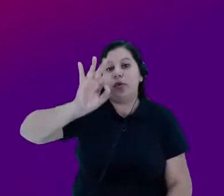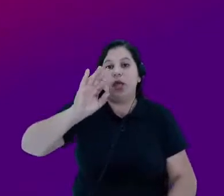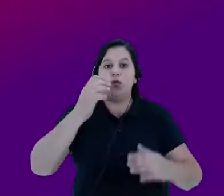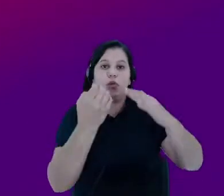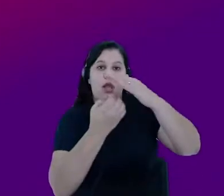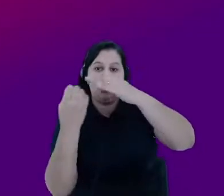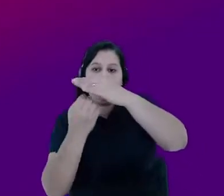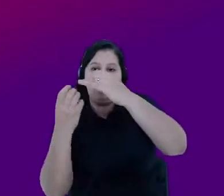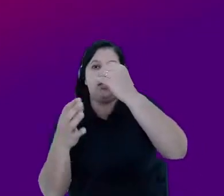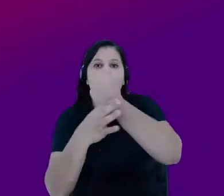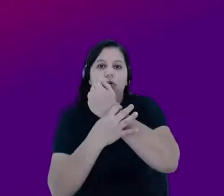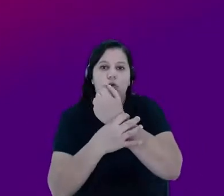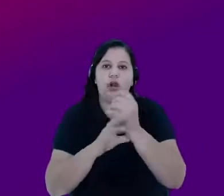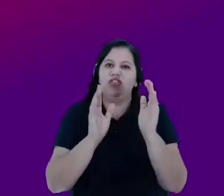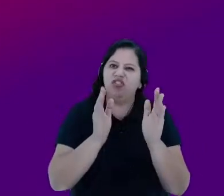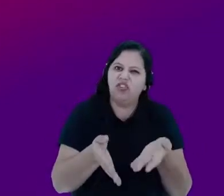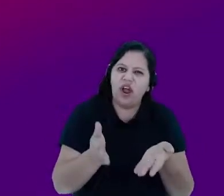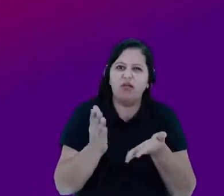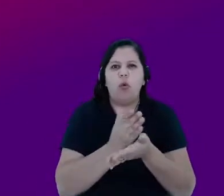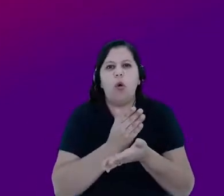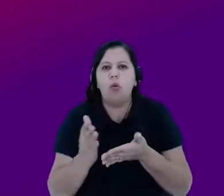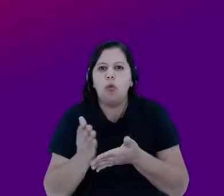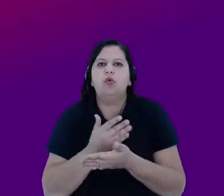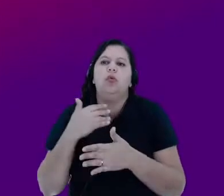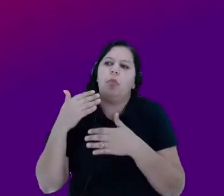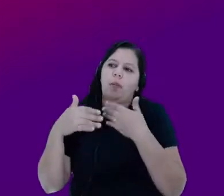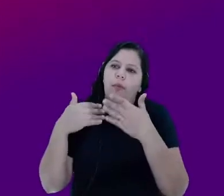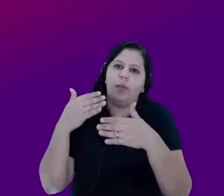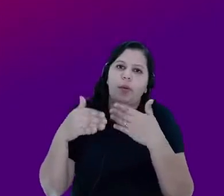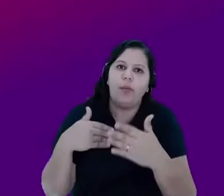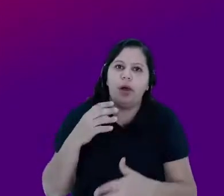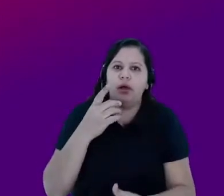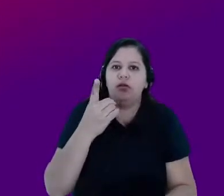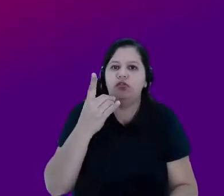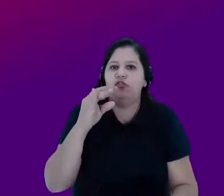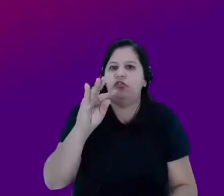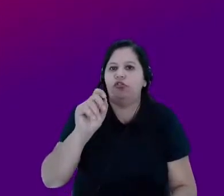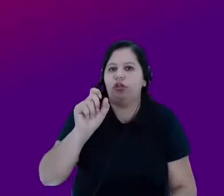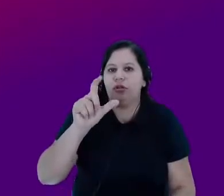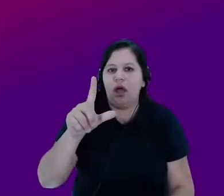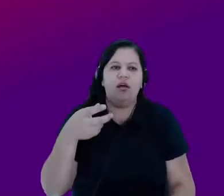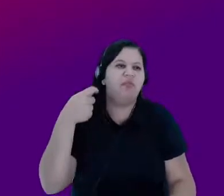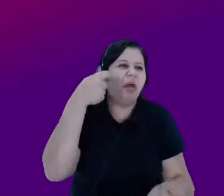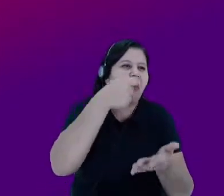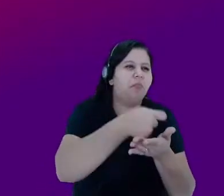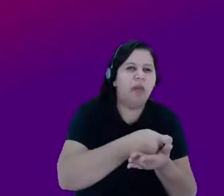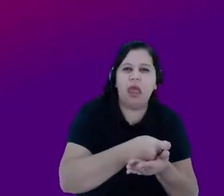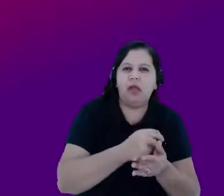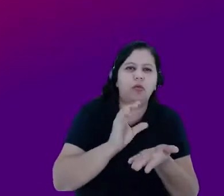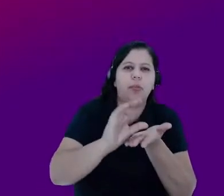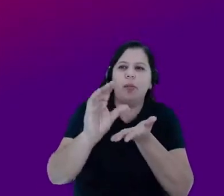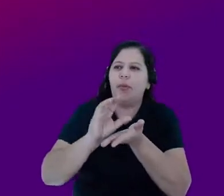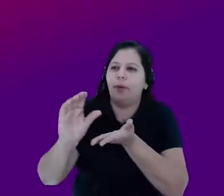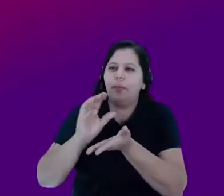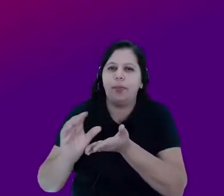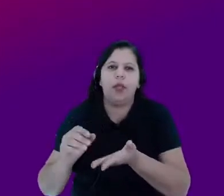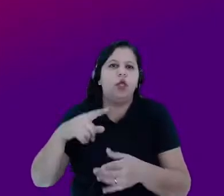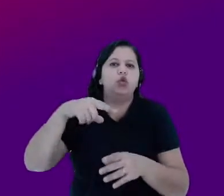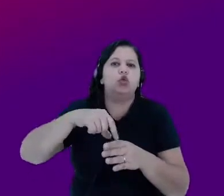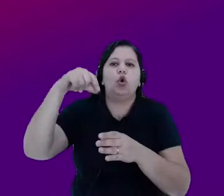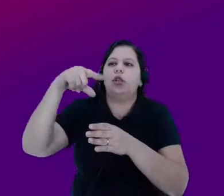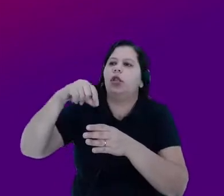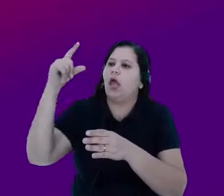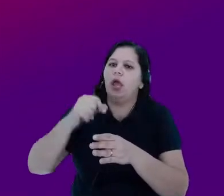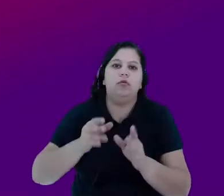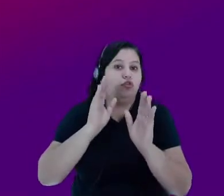alguns processos digitais ali de pagamento de sinistro, reembolso, sorteio e benefícios implementados.